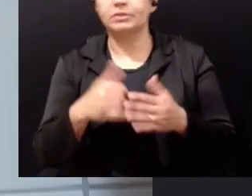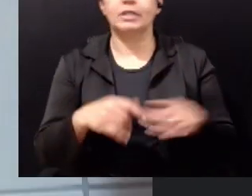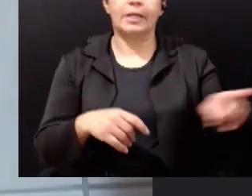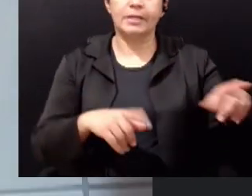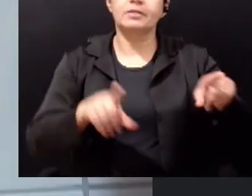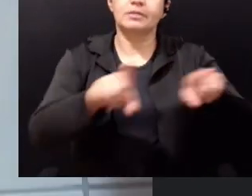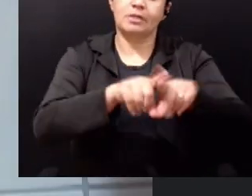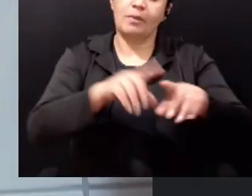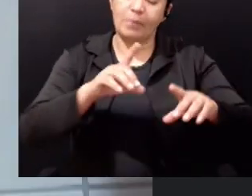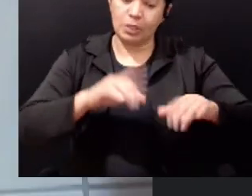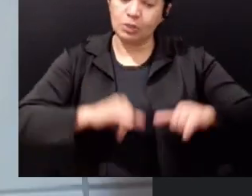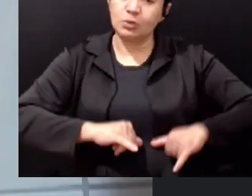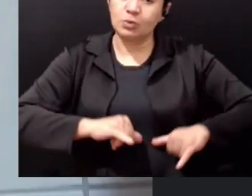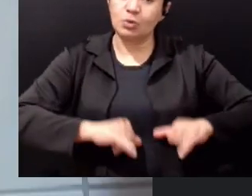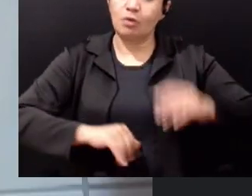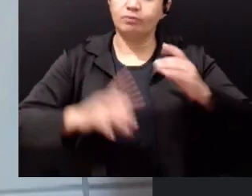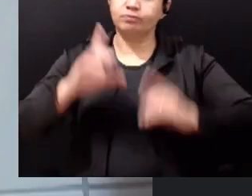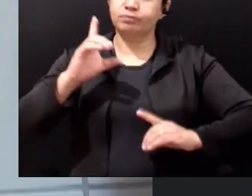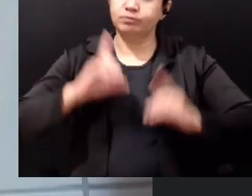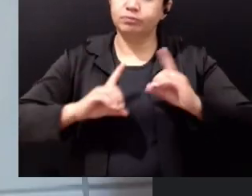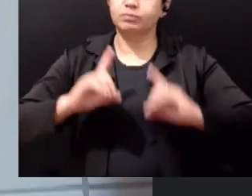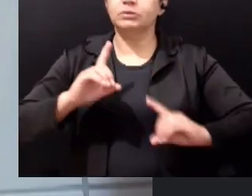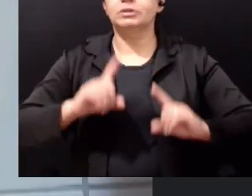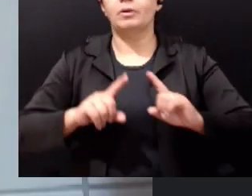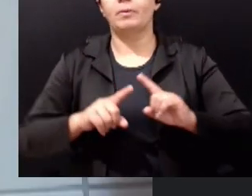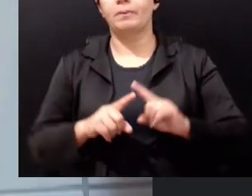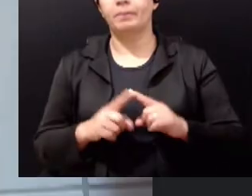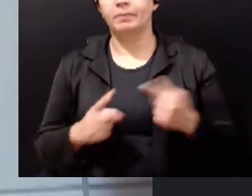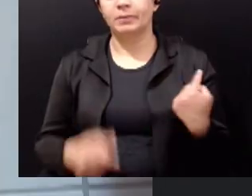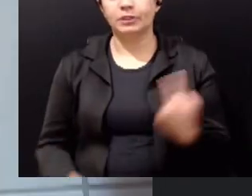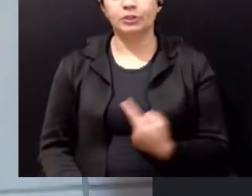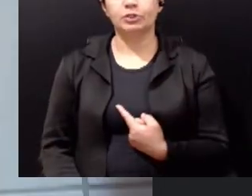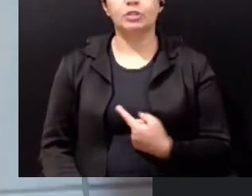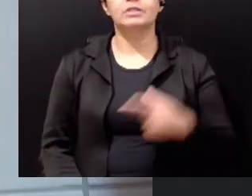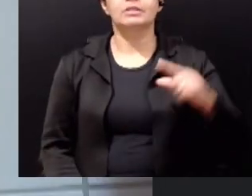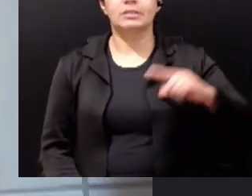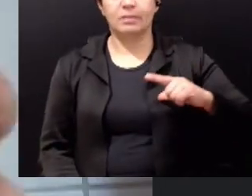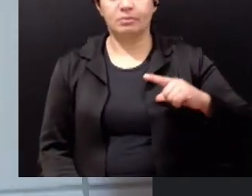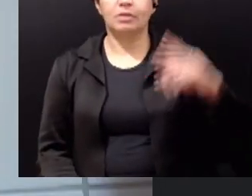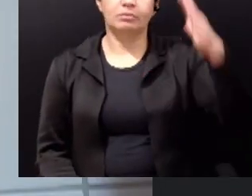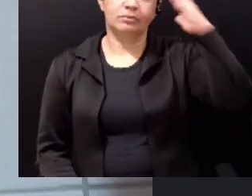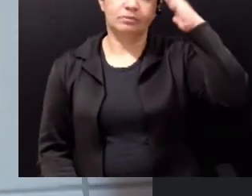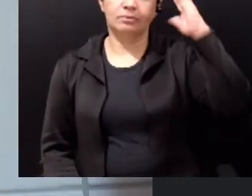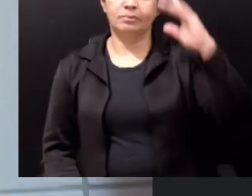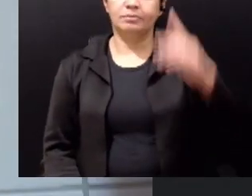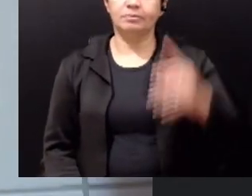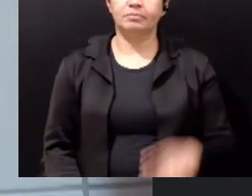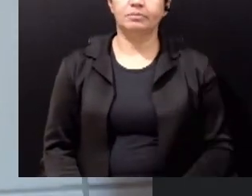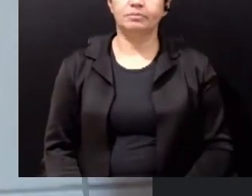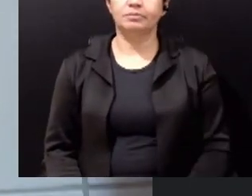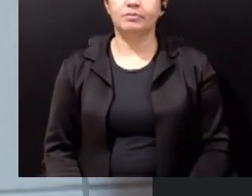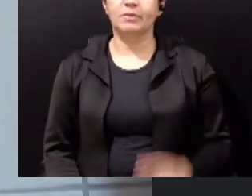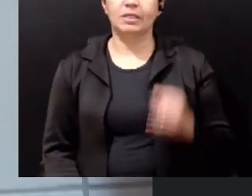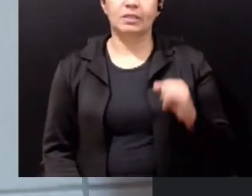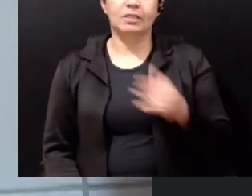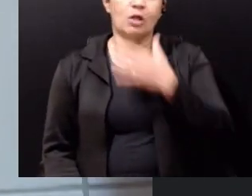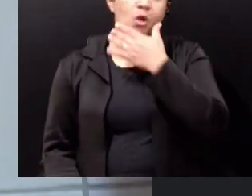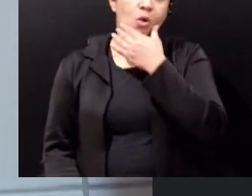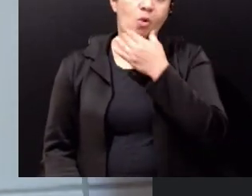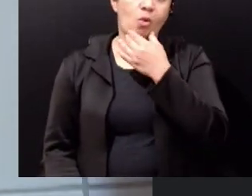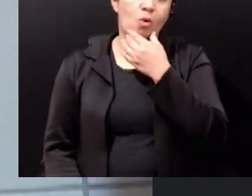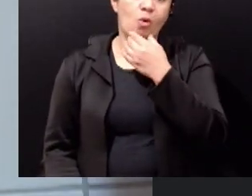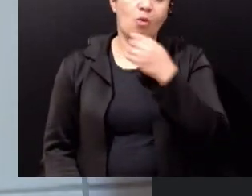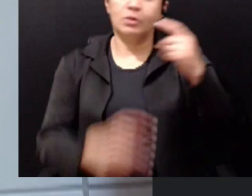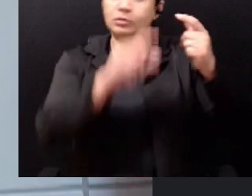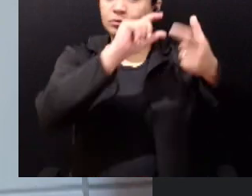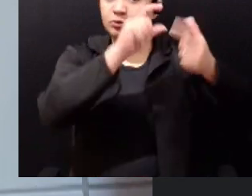também, né, atendo também casos assim, a gente pode falar, também tem esses quadros, se a gente for pensar em homens e mulheres, de transtornos do